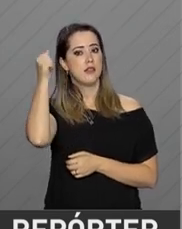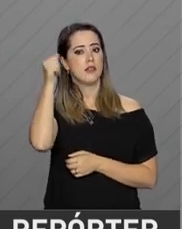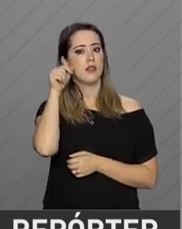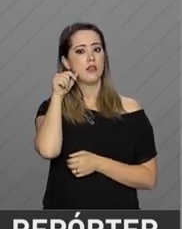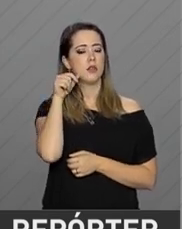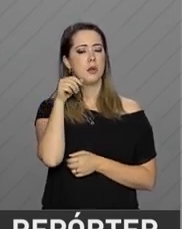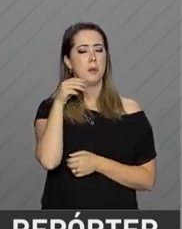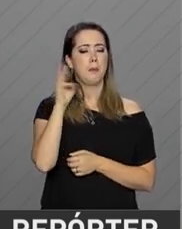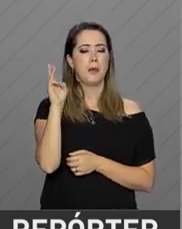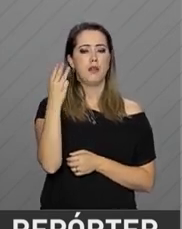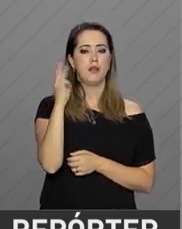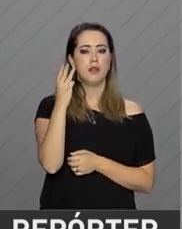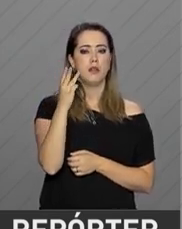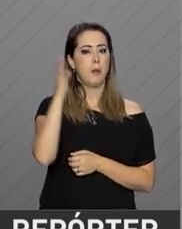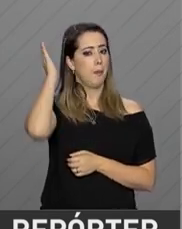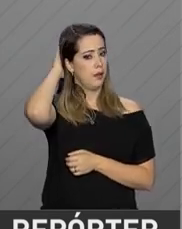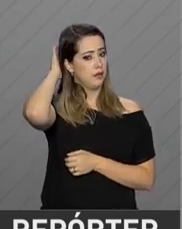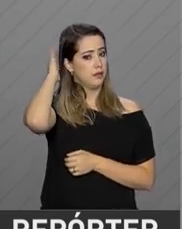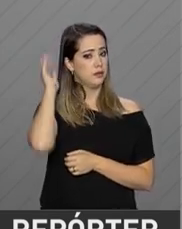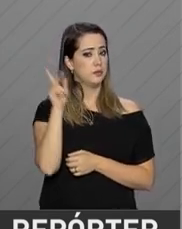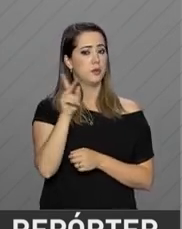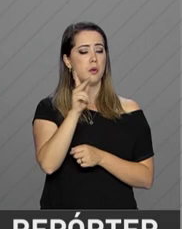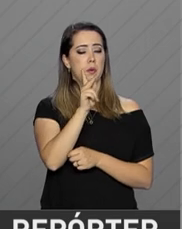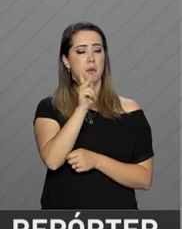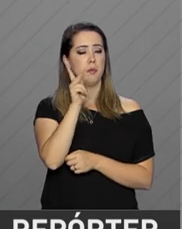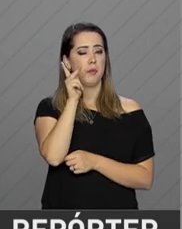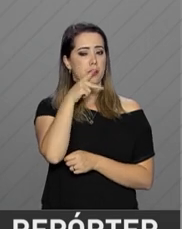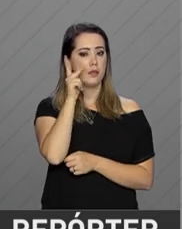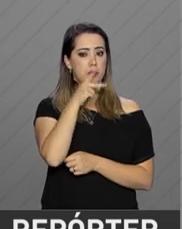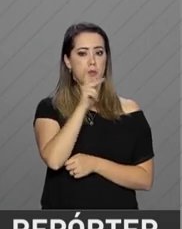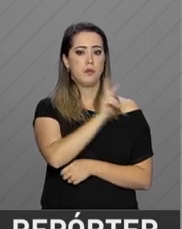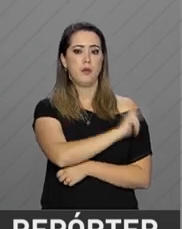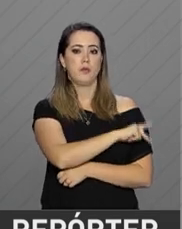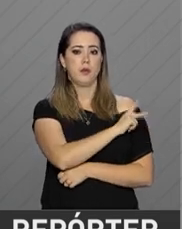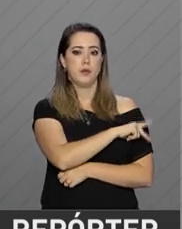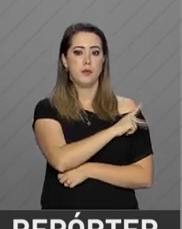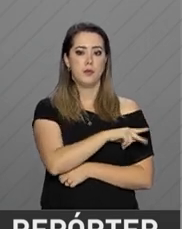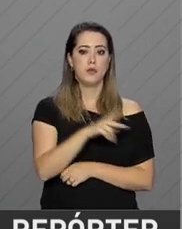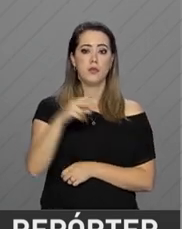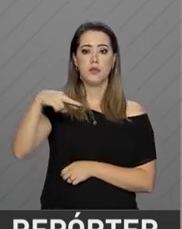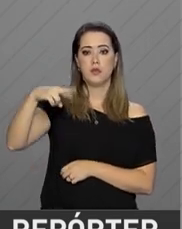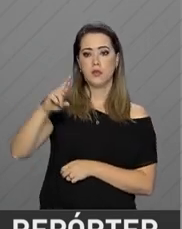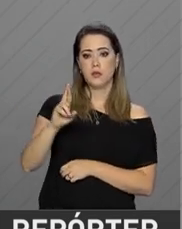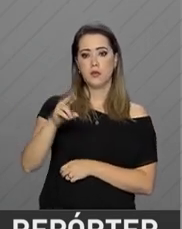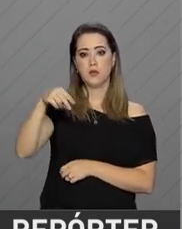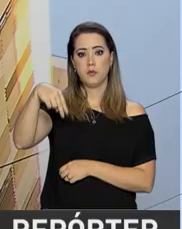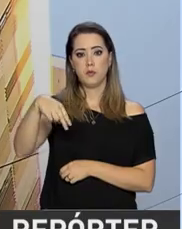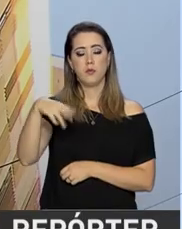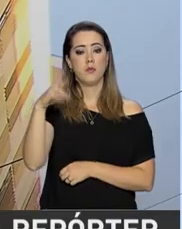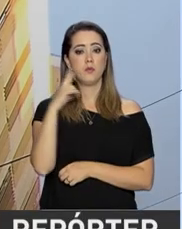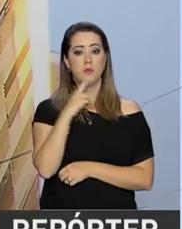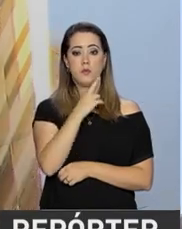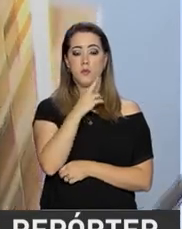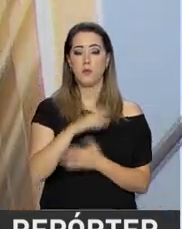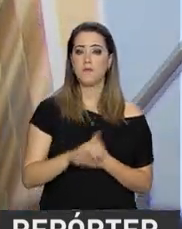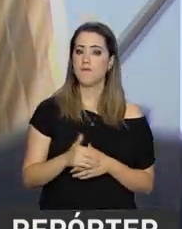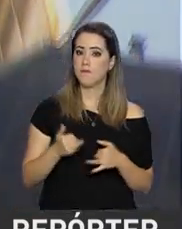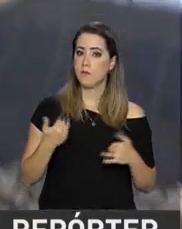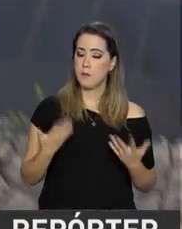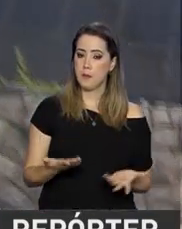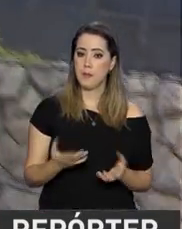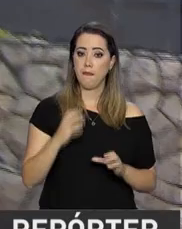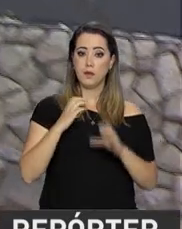Maranhão, Pará, Paraíba, Pernambuco, Piauí, Rio Grande do Norte e Roraima. A Agência Nacional